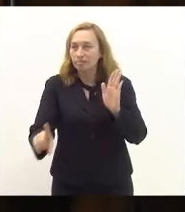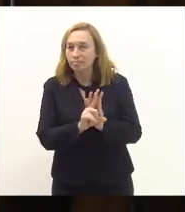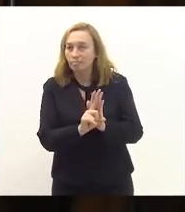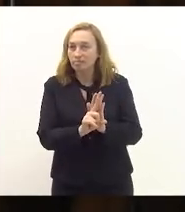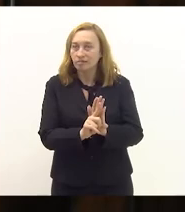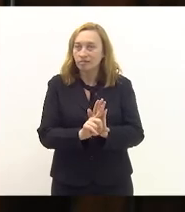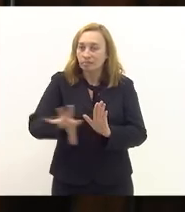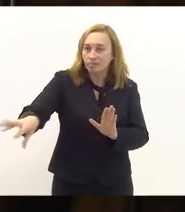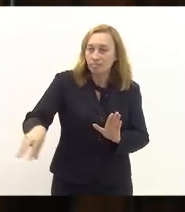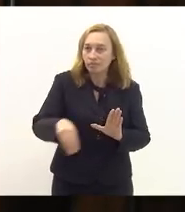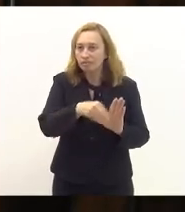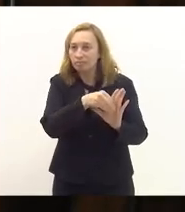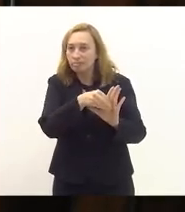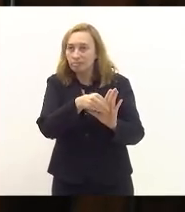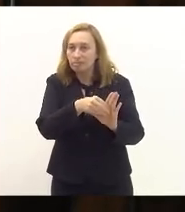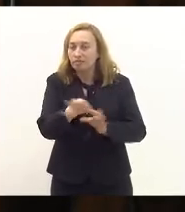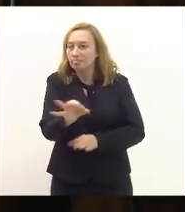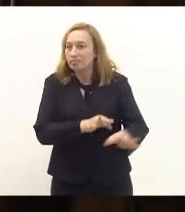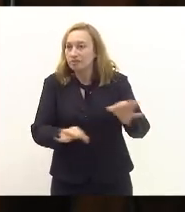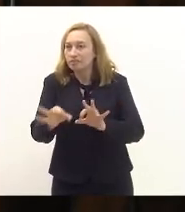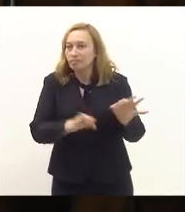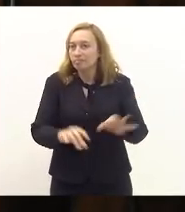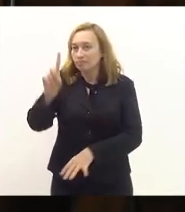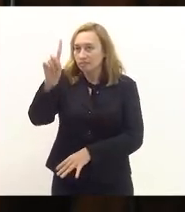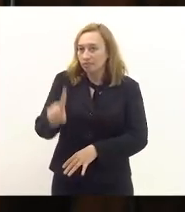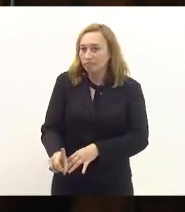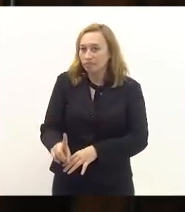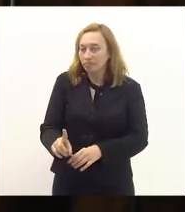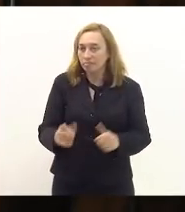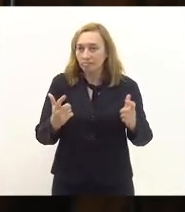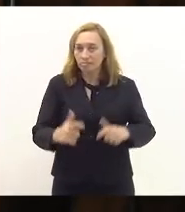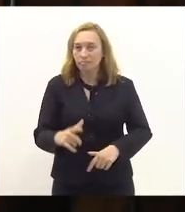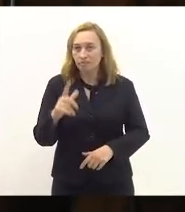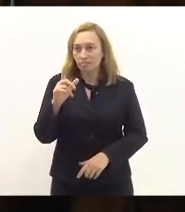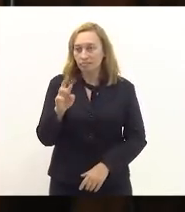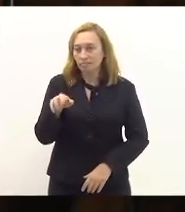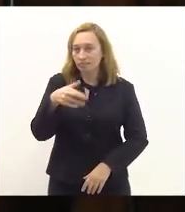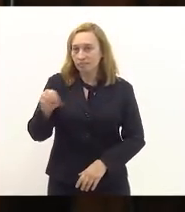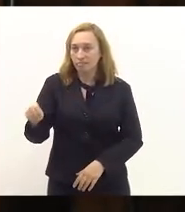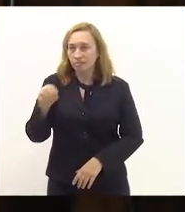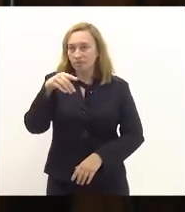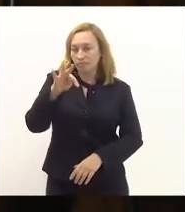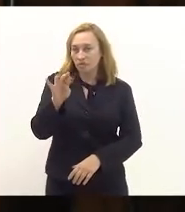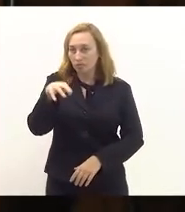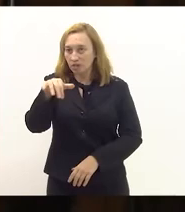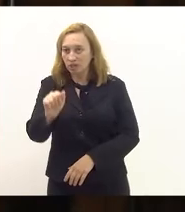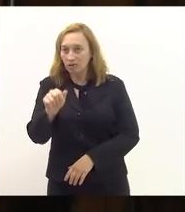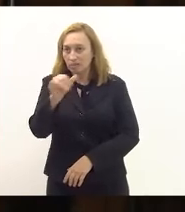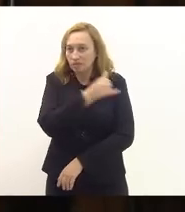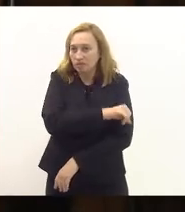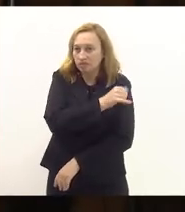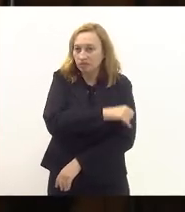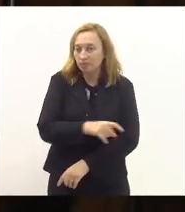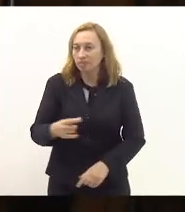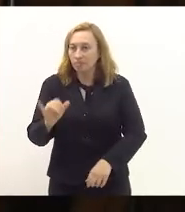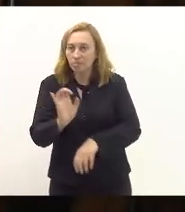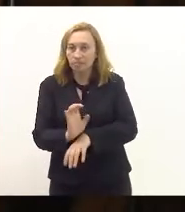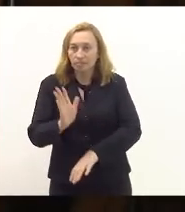que se implementasse um plano diretor para a região metropolitana do Rio de Janeiro, porque o Rio de Janeiro é o estado